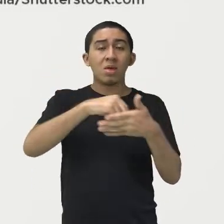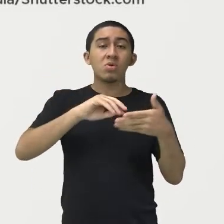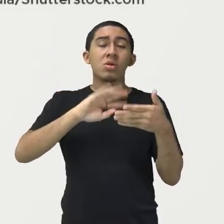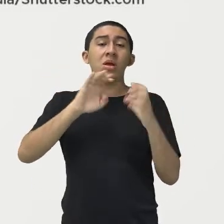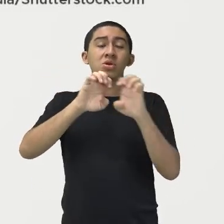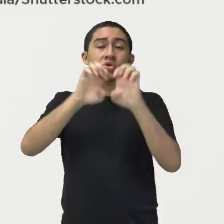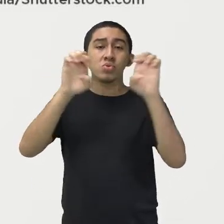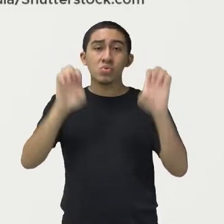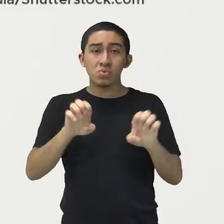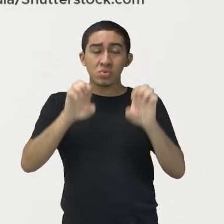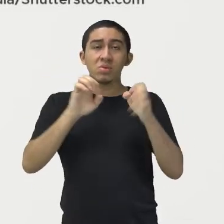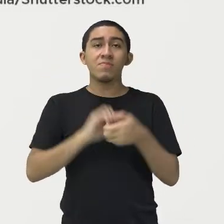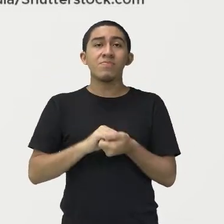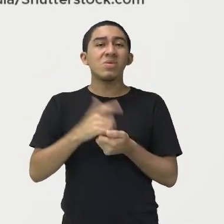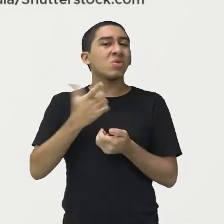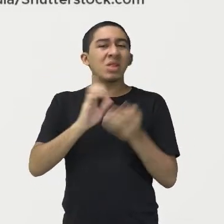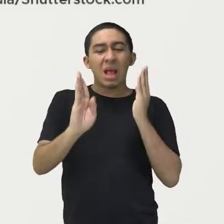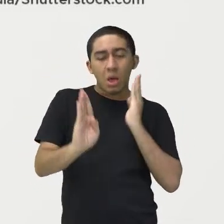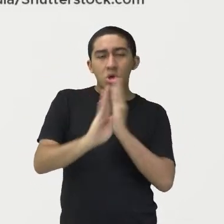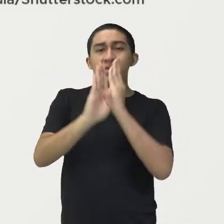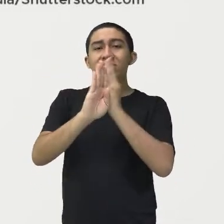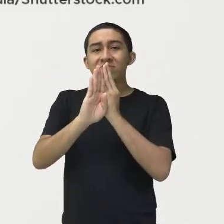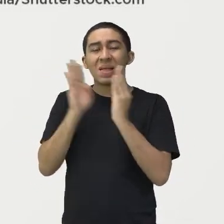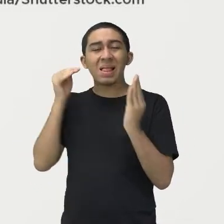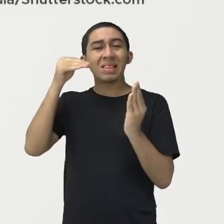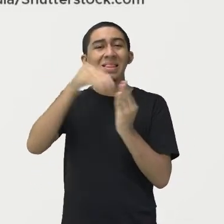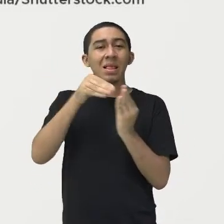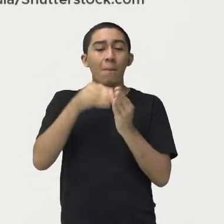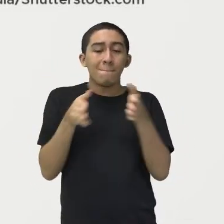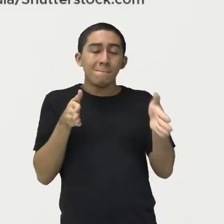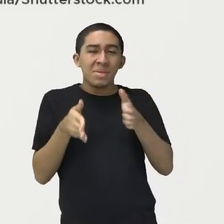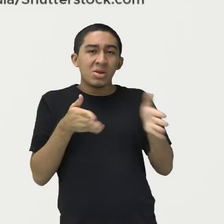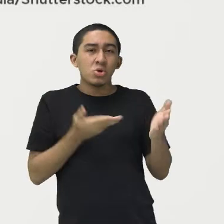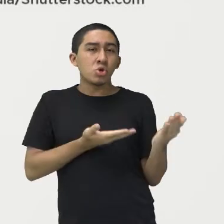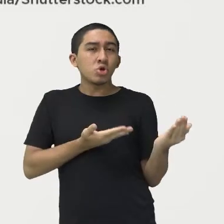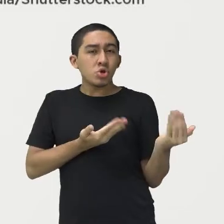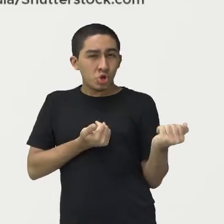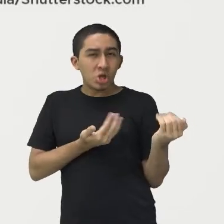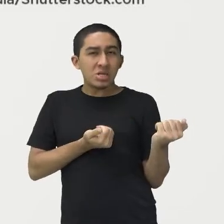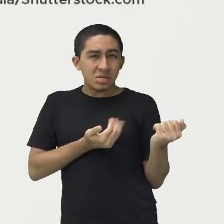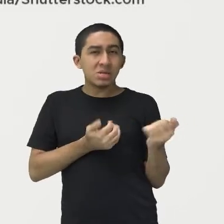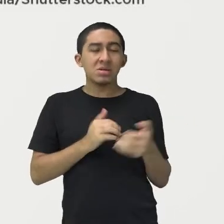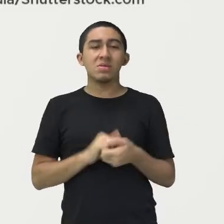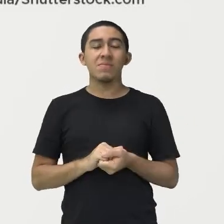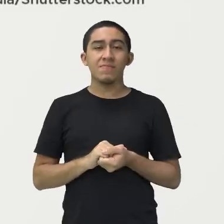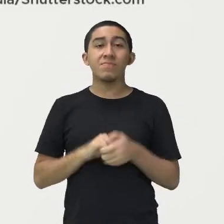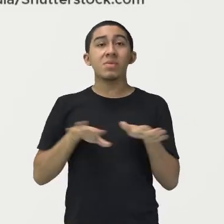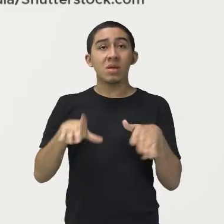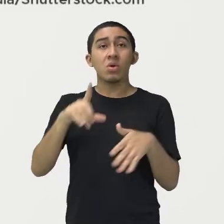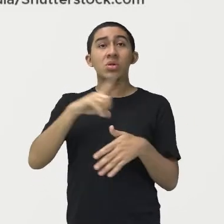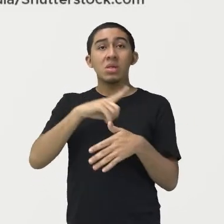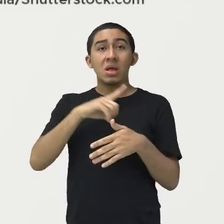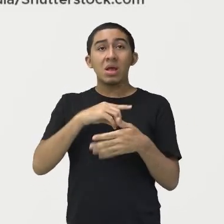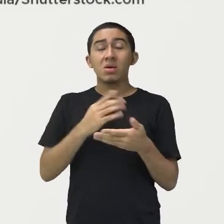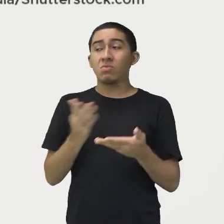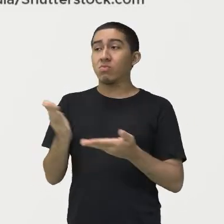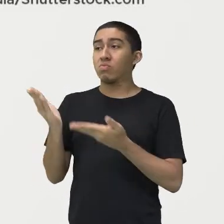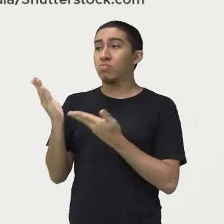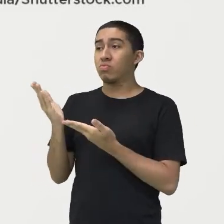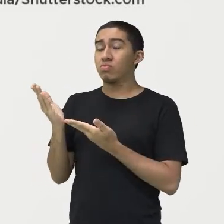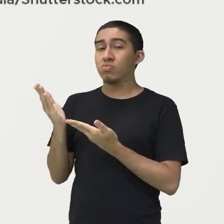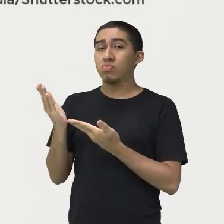a adolescência. Reparem aí que você tem um indivíduo com essa síndrome e do lado você tem